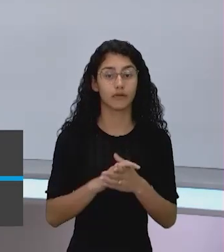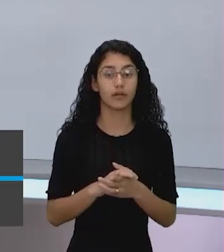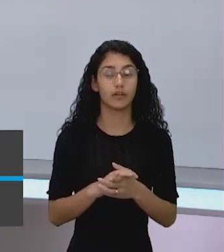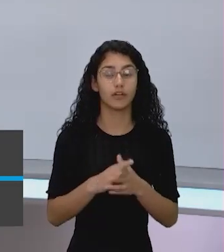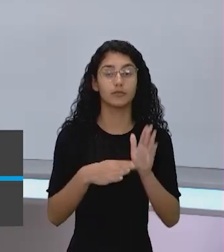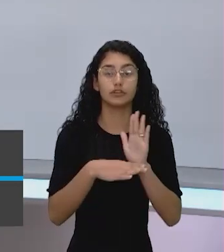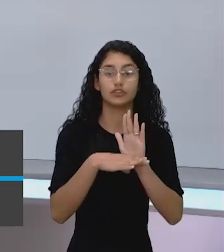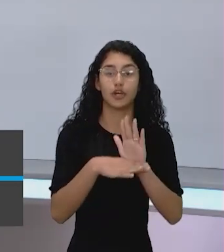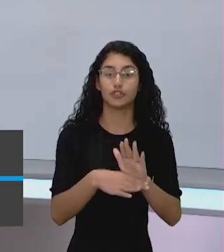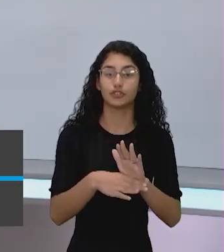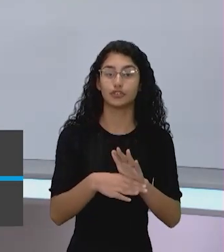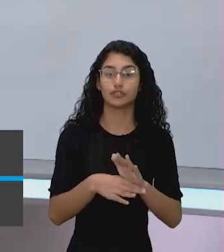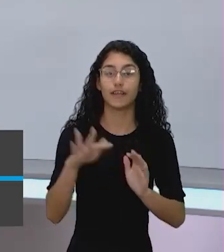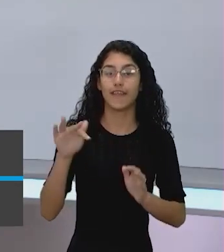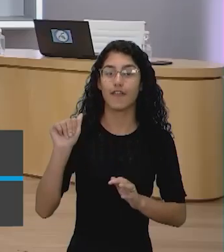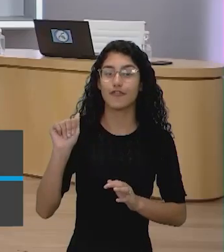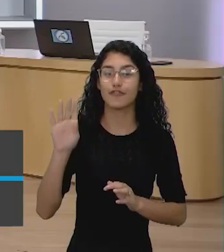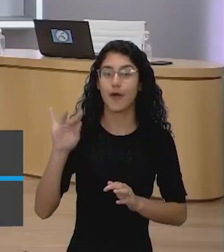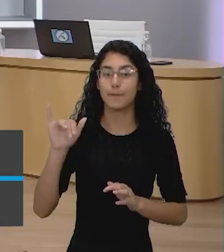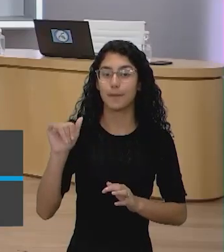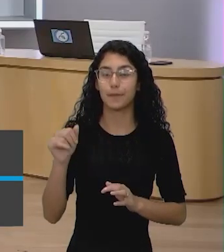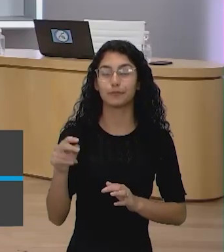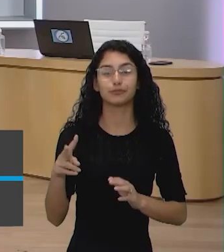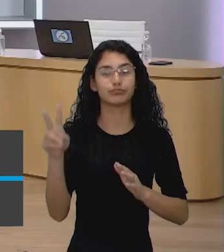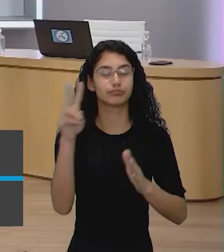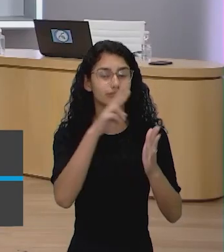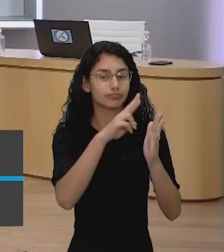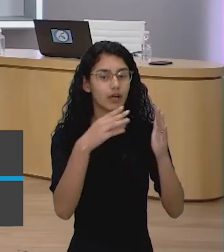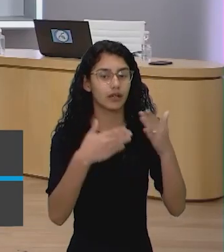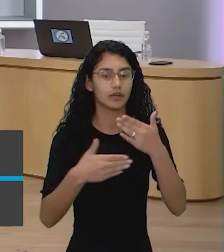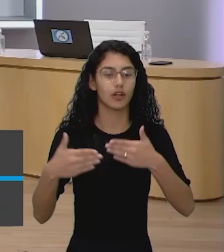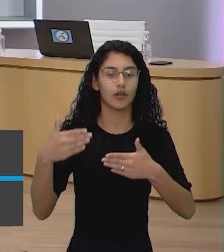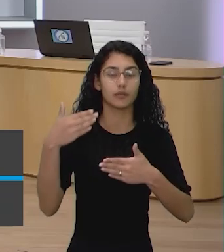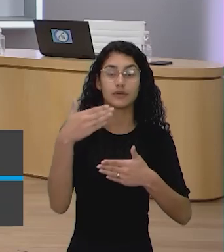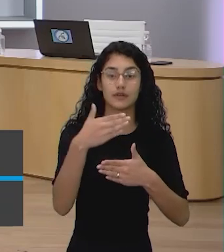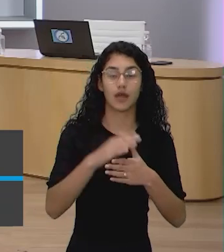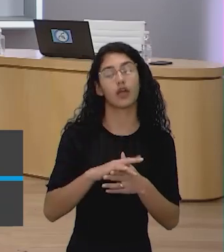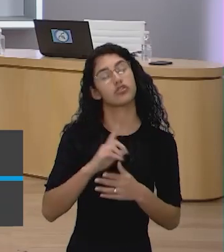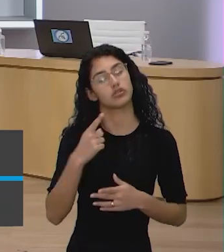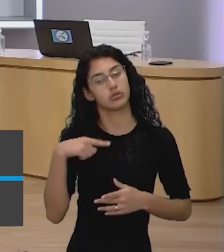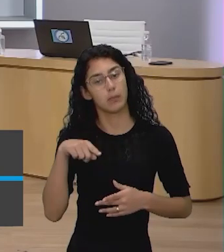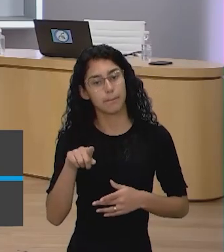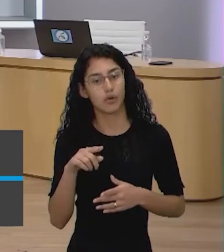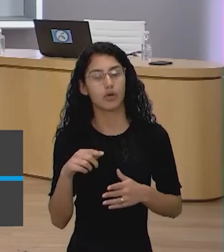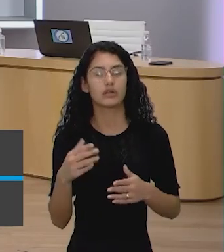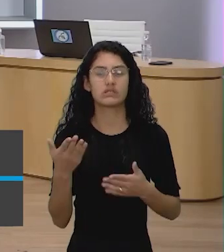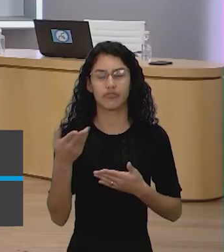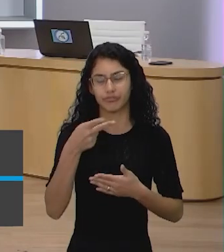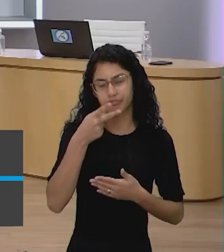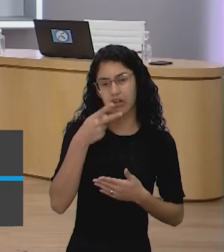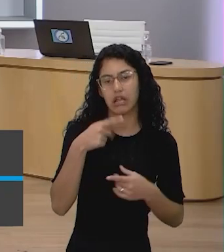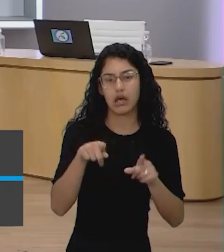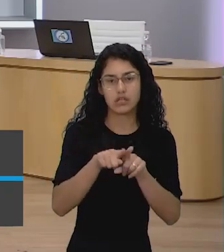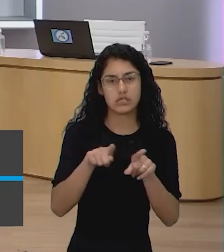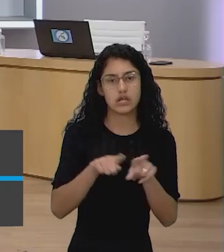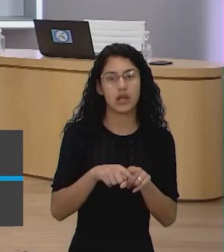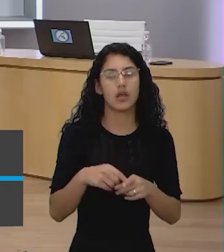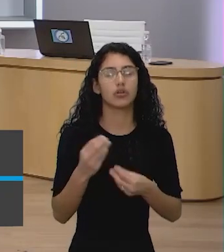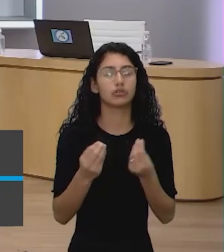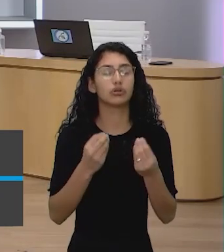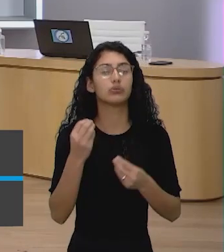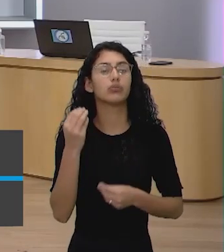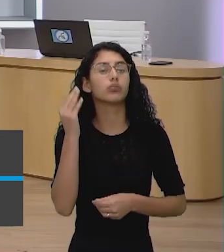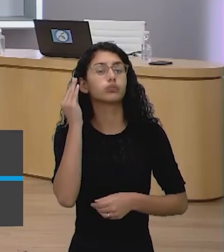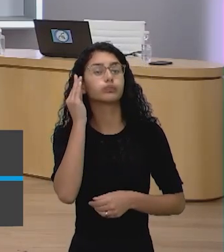a ajuda da Fabi para ler esse slide aqui. Se você depois quiser também comentar alguma coisa sobre o que você conhece